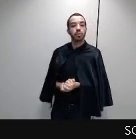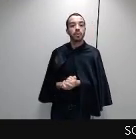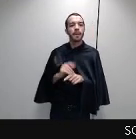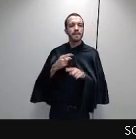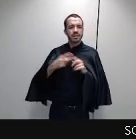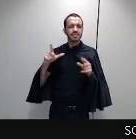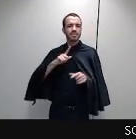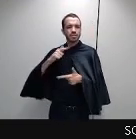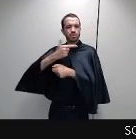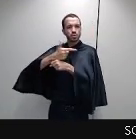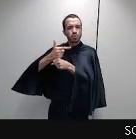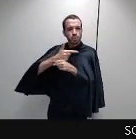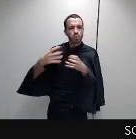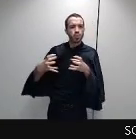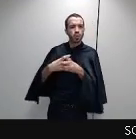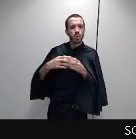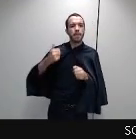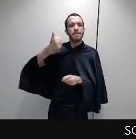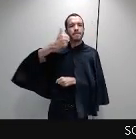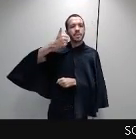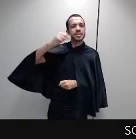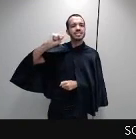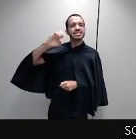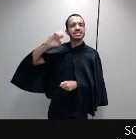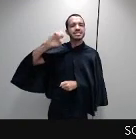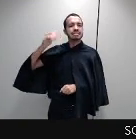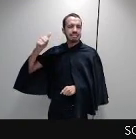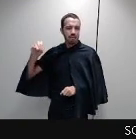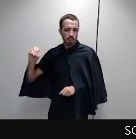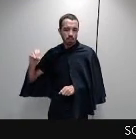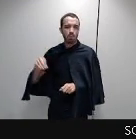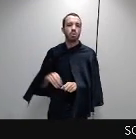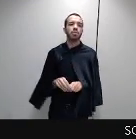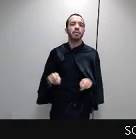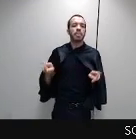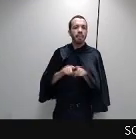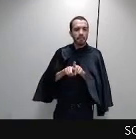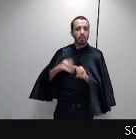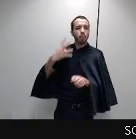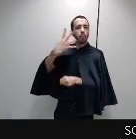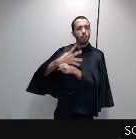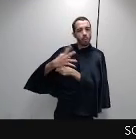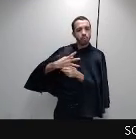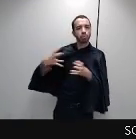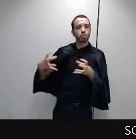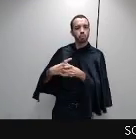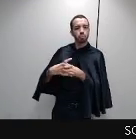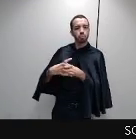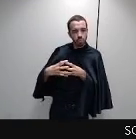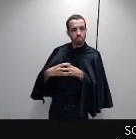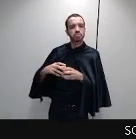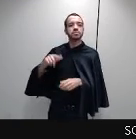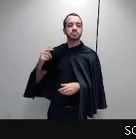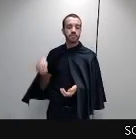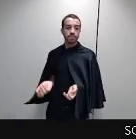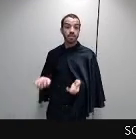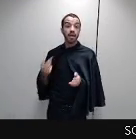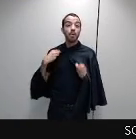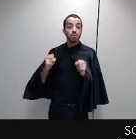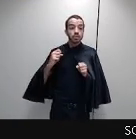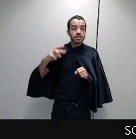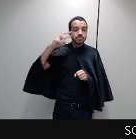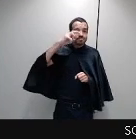na primeira sessão em alguma medida até na Ah e tu passa examinar agora